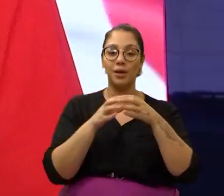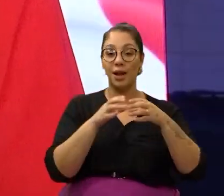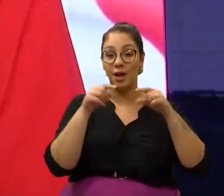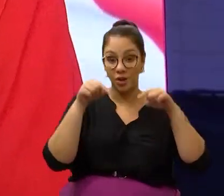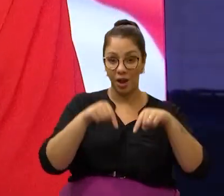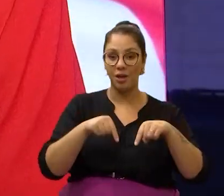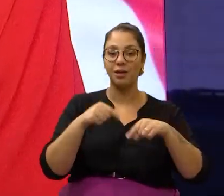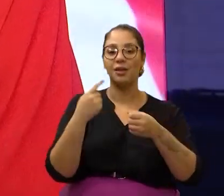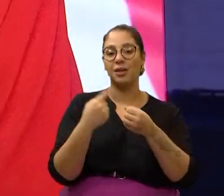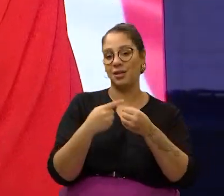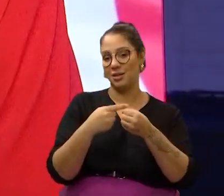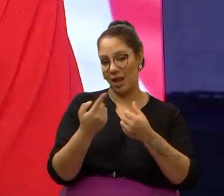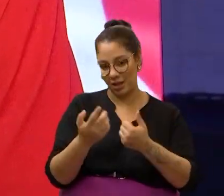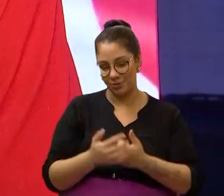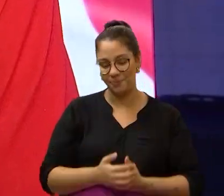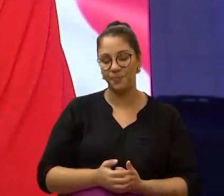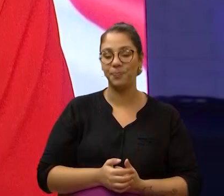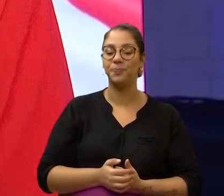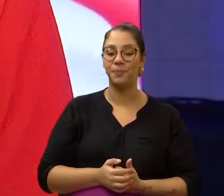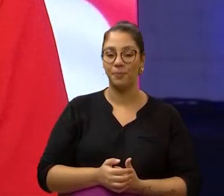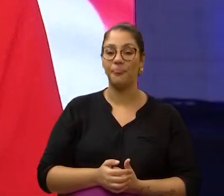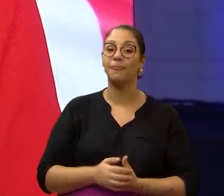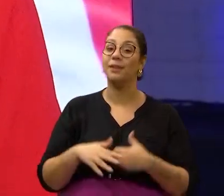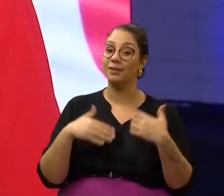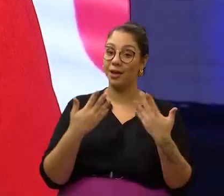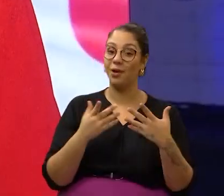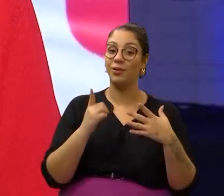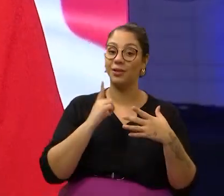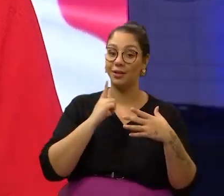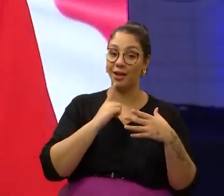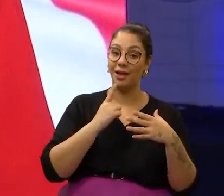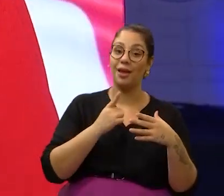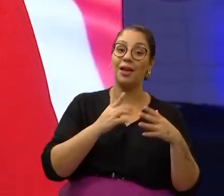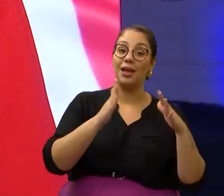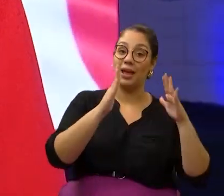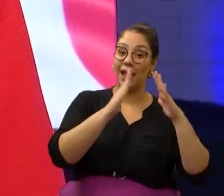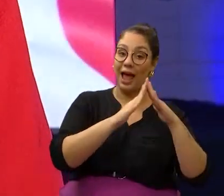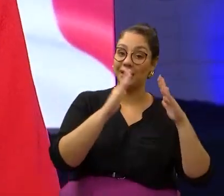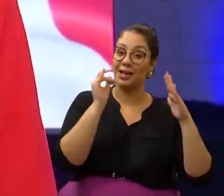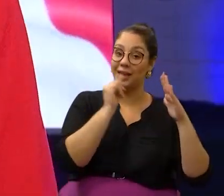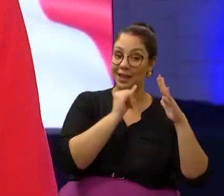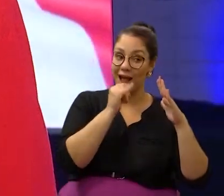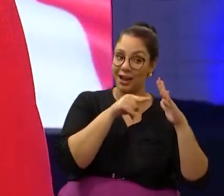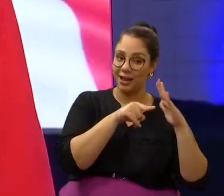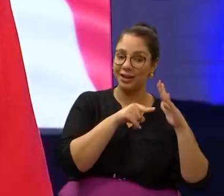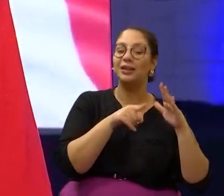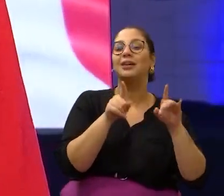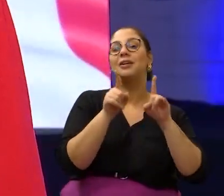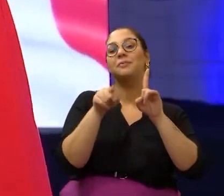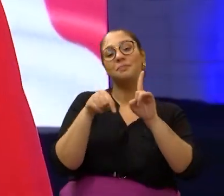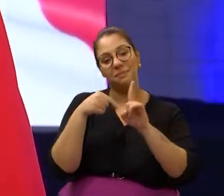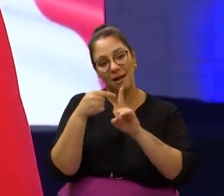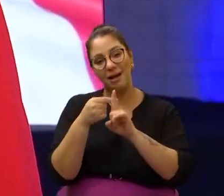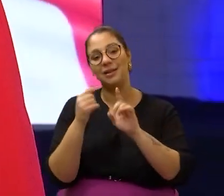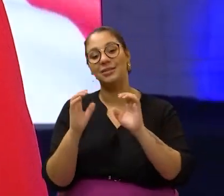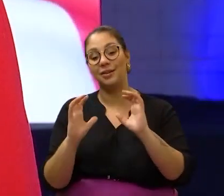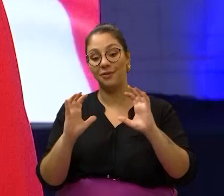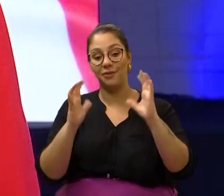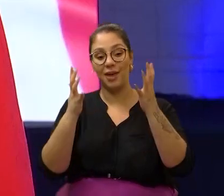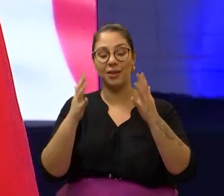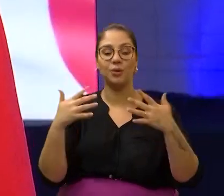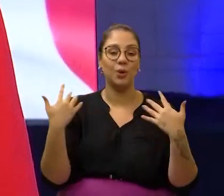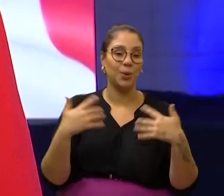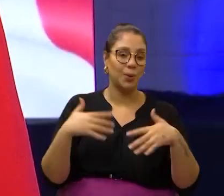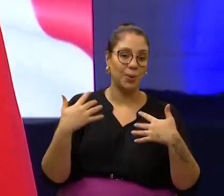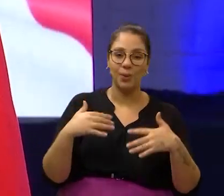estão estabelecidas aqui na nossa cidade. Então, temos aqui a Casa d'Itália e esse evento tem uma participação